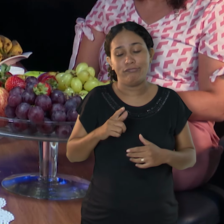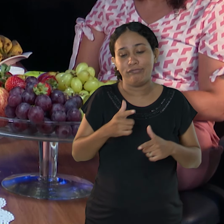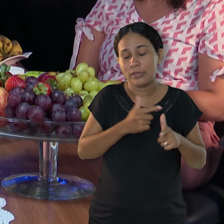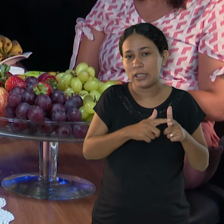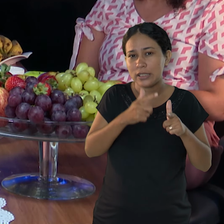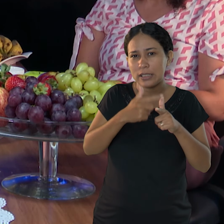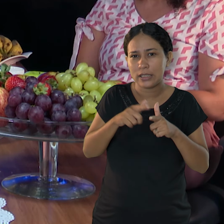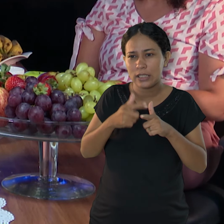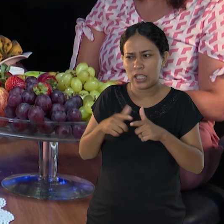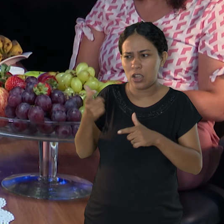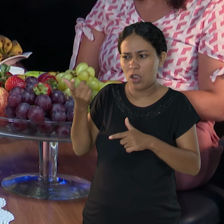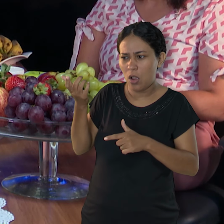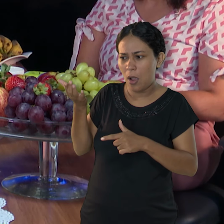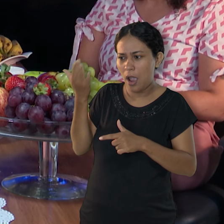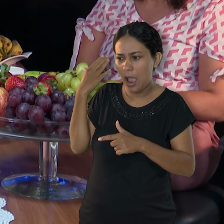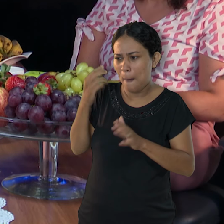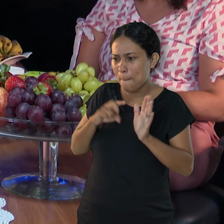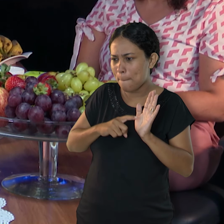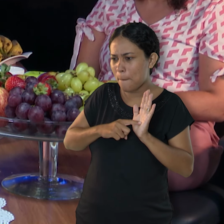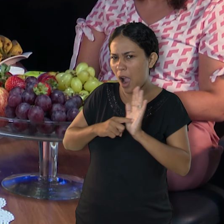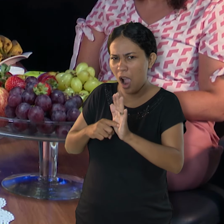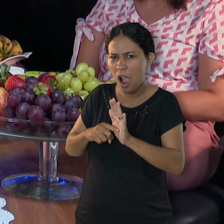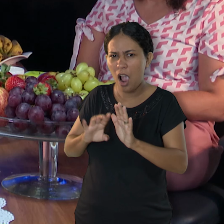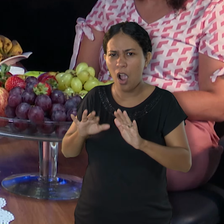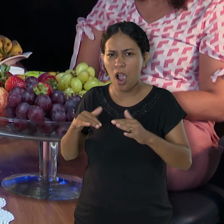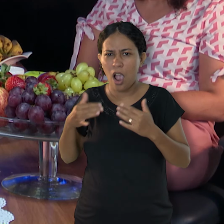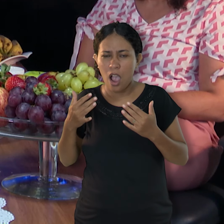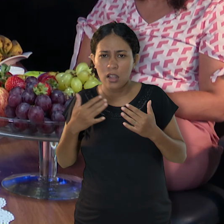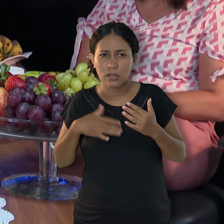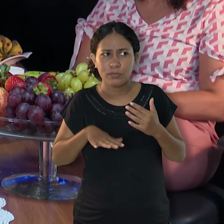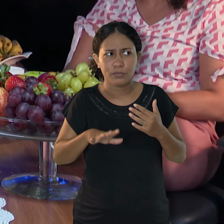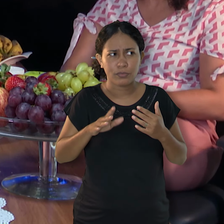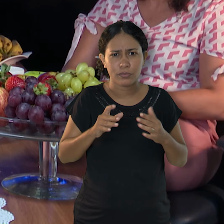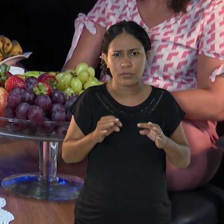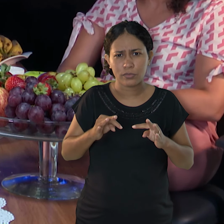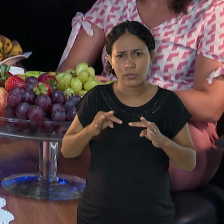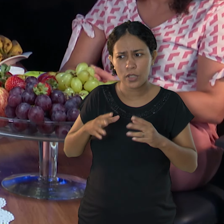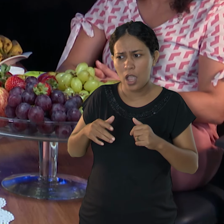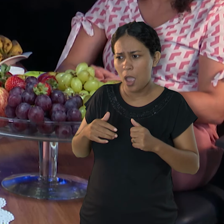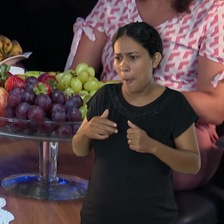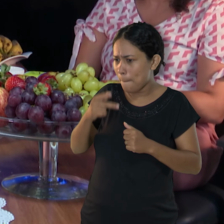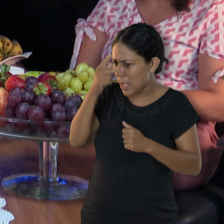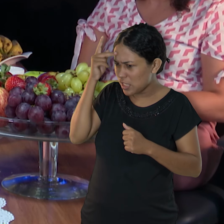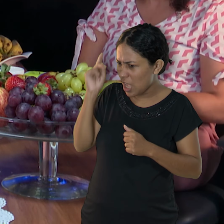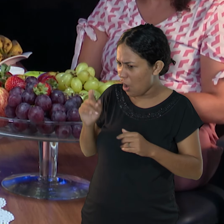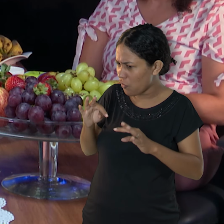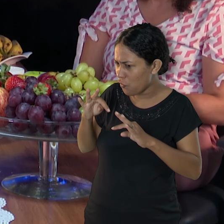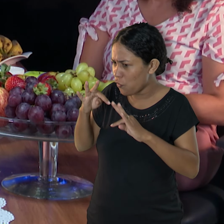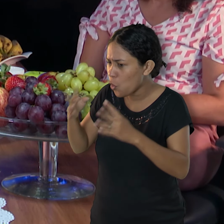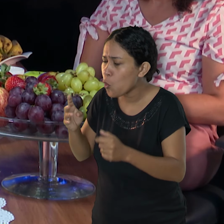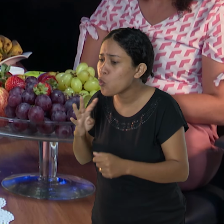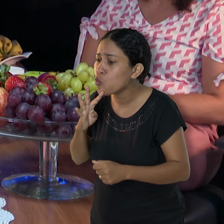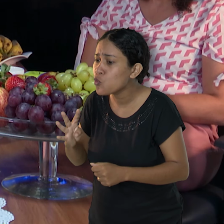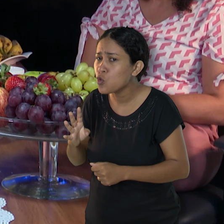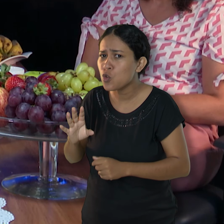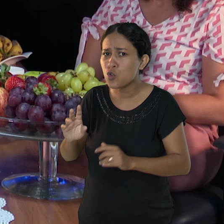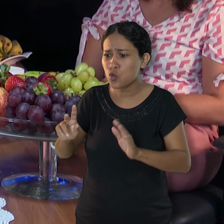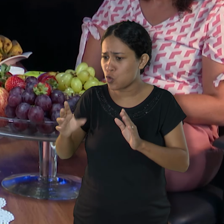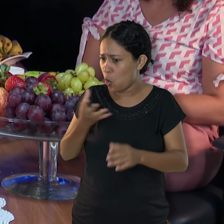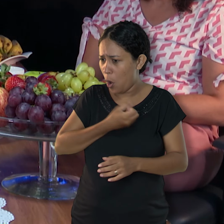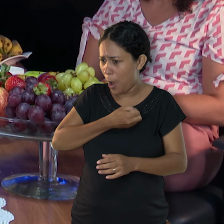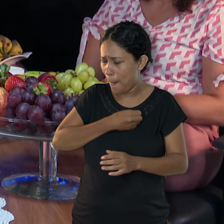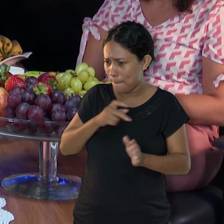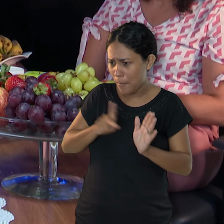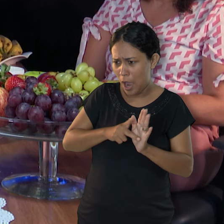muito exposta e algumas coisas que eu nem sabia. Eu achava que todo mundo sabia os seus números. Entendi. Eu achava que as pessoas, mas assim, que os servidores, eles acompanhavam quanto